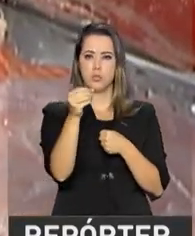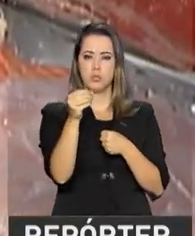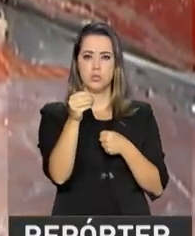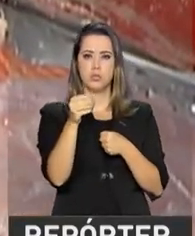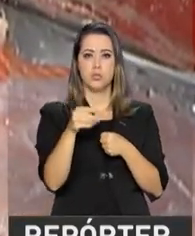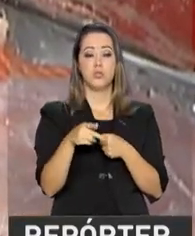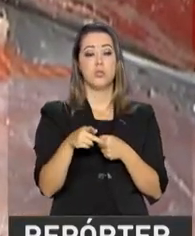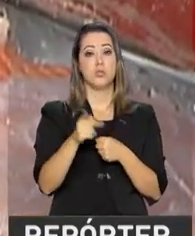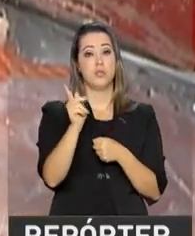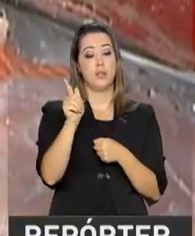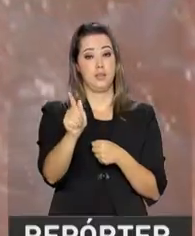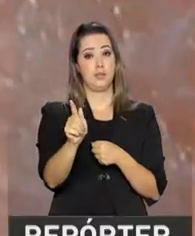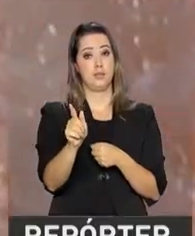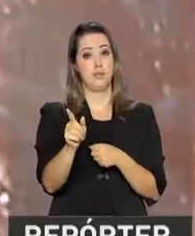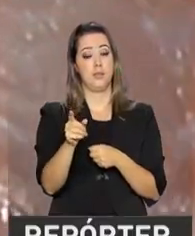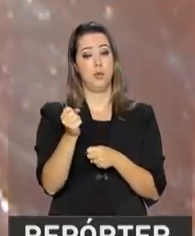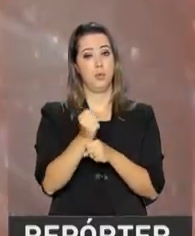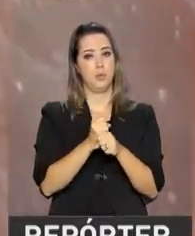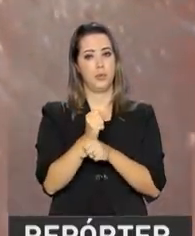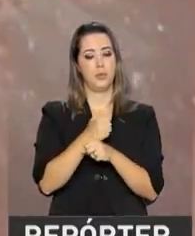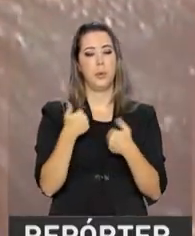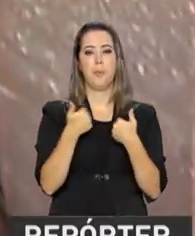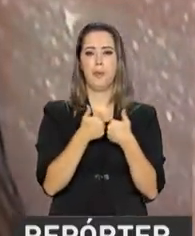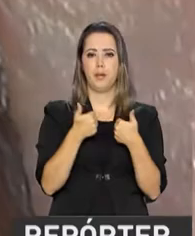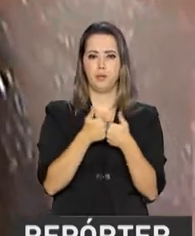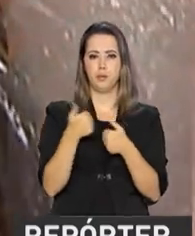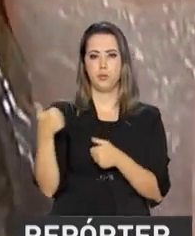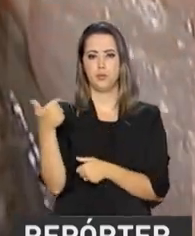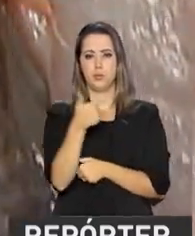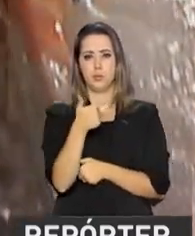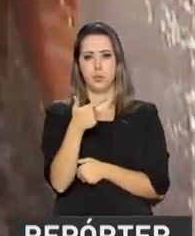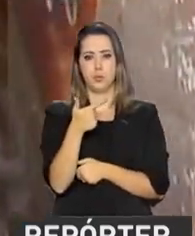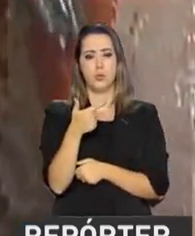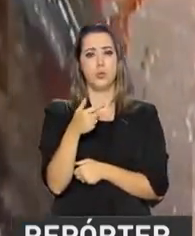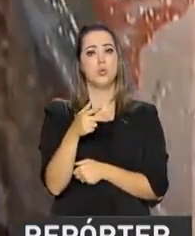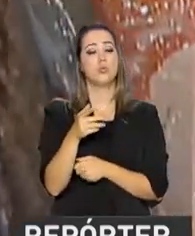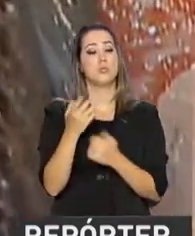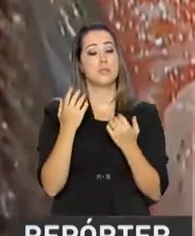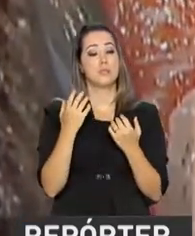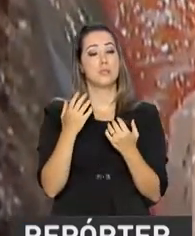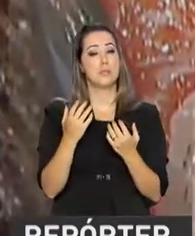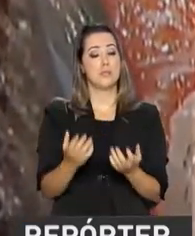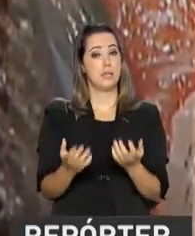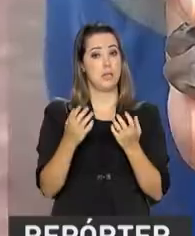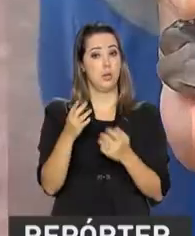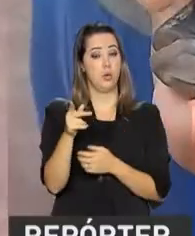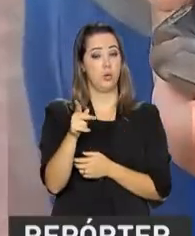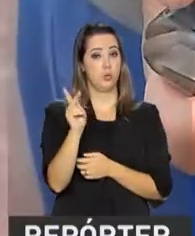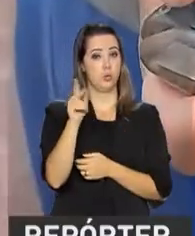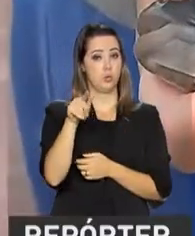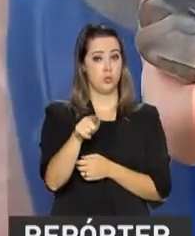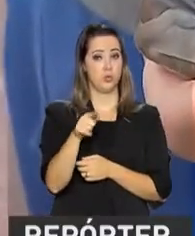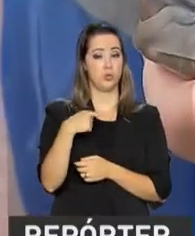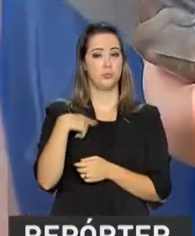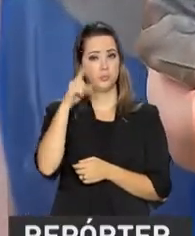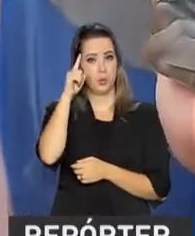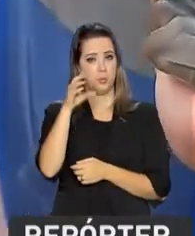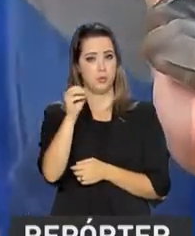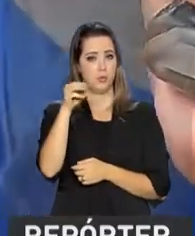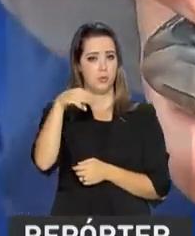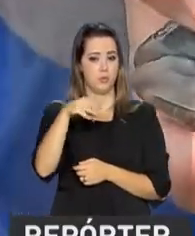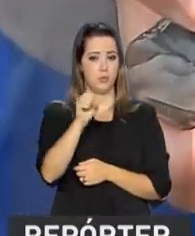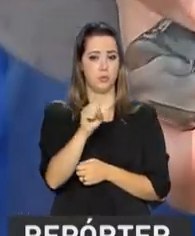habitante durante um ano bem próximo dos 12 quilos recomendados pela organização mundial de saúde e entre as espécies mais